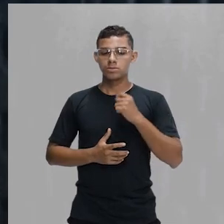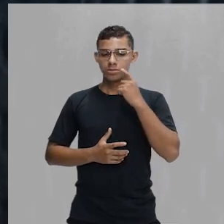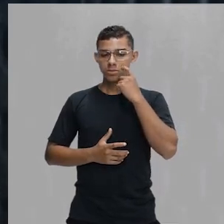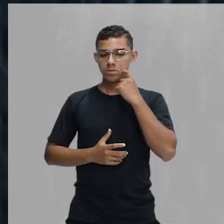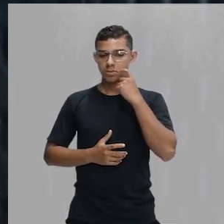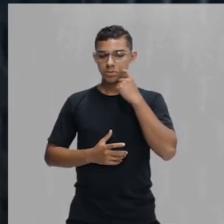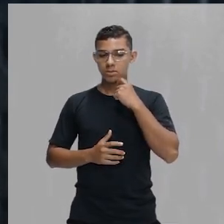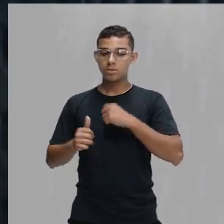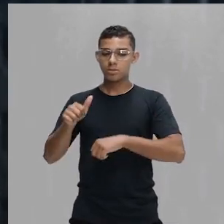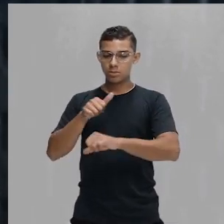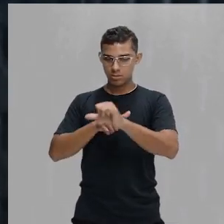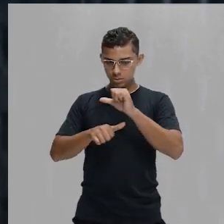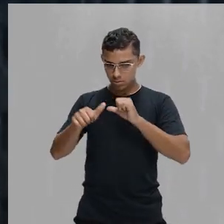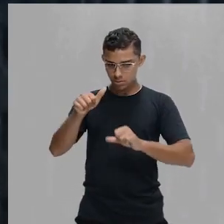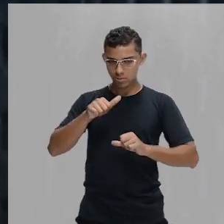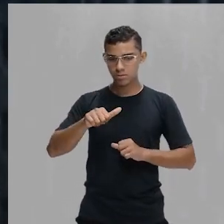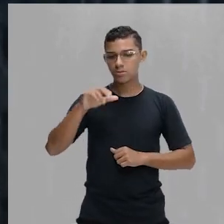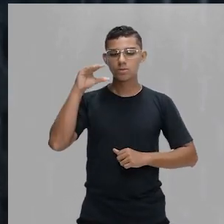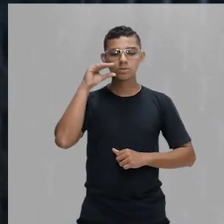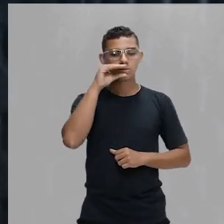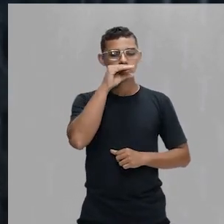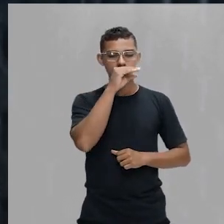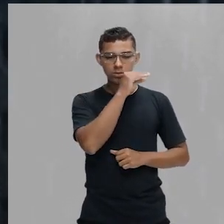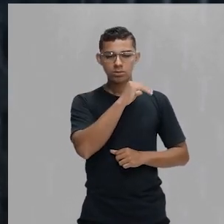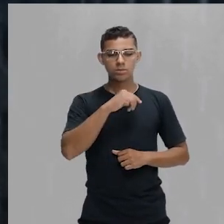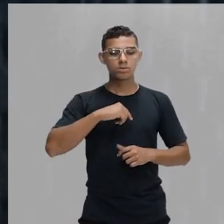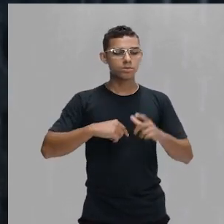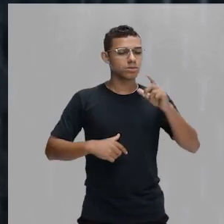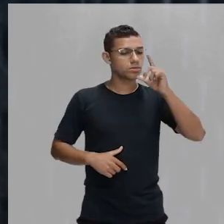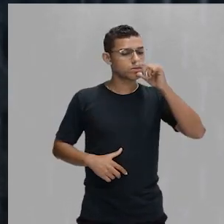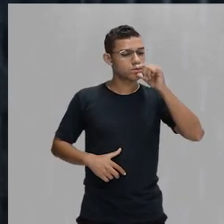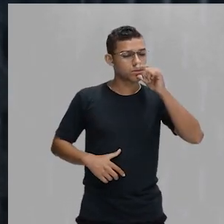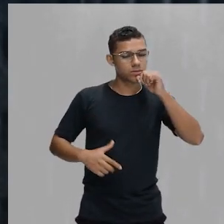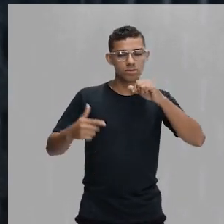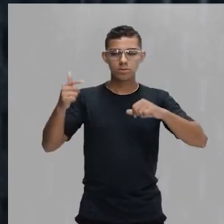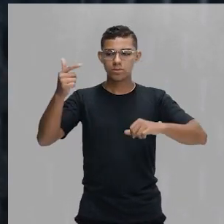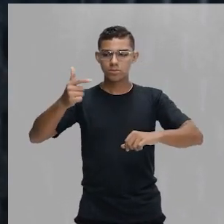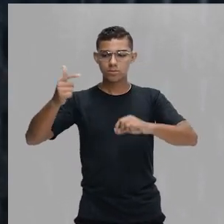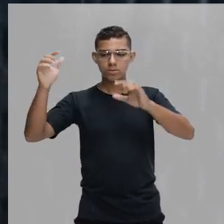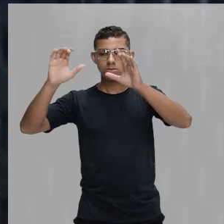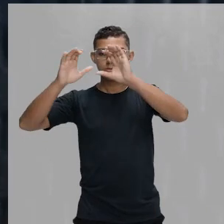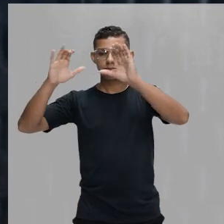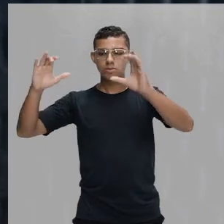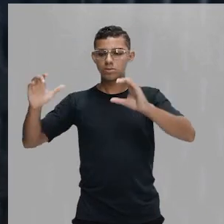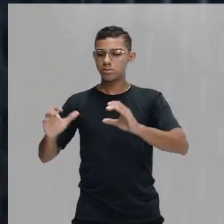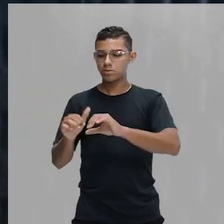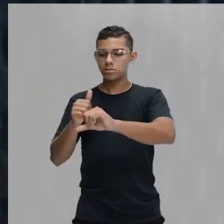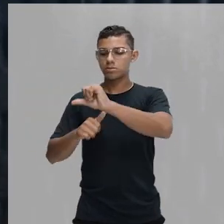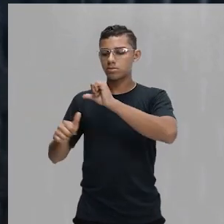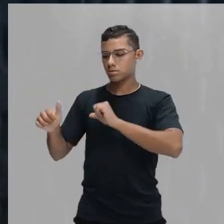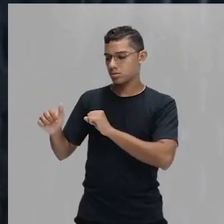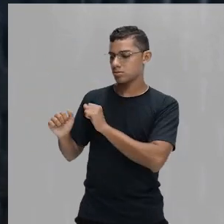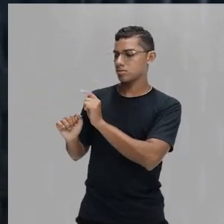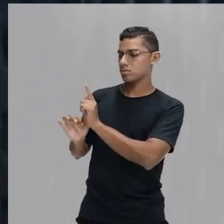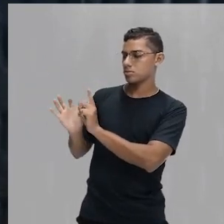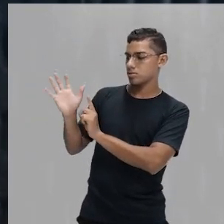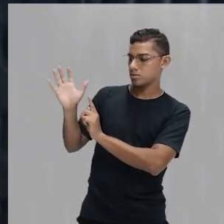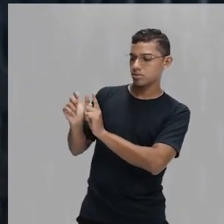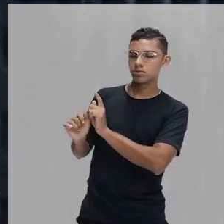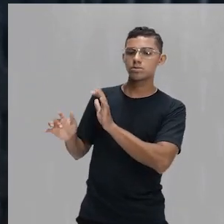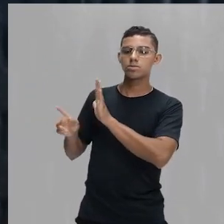Com essa troca de calor, as águas do circuito secundário se transformam em vapor e